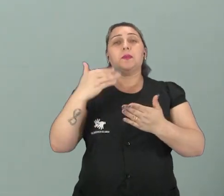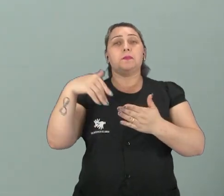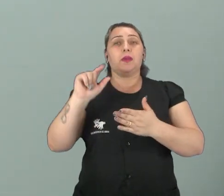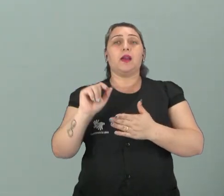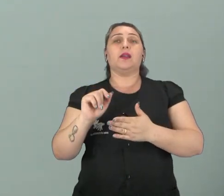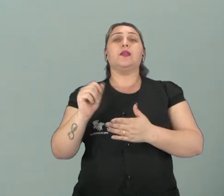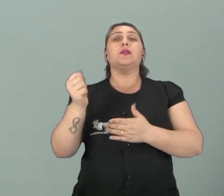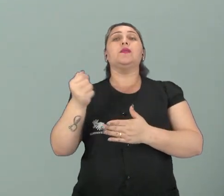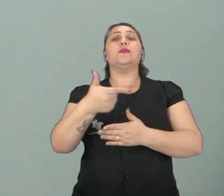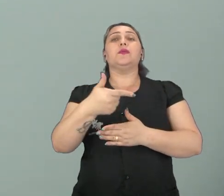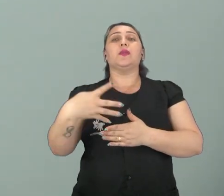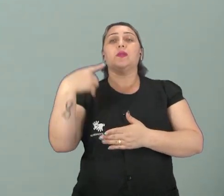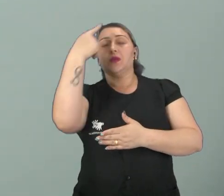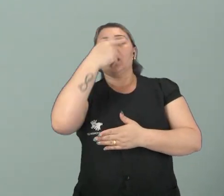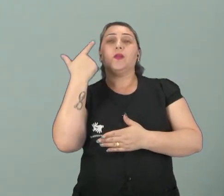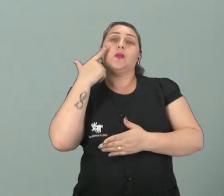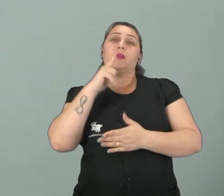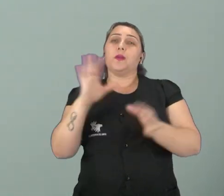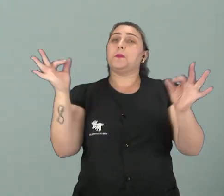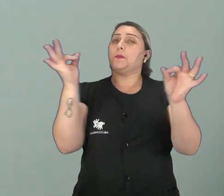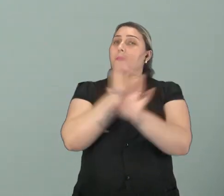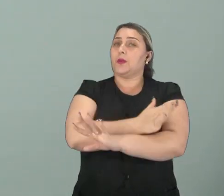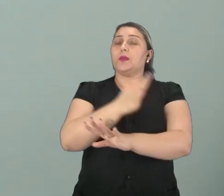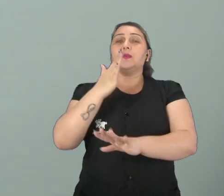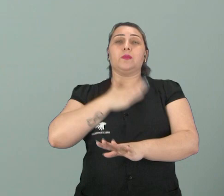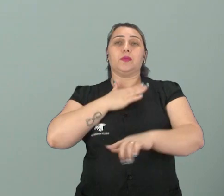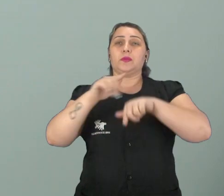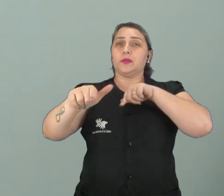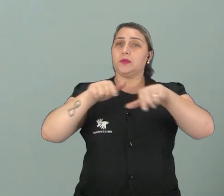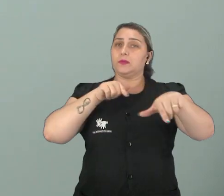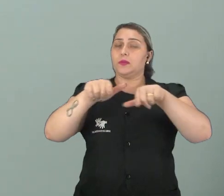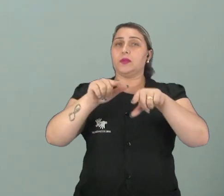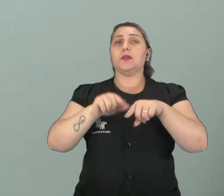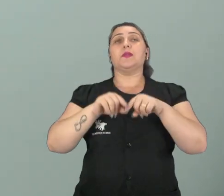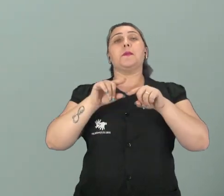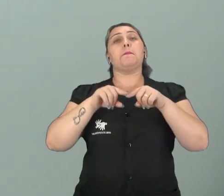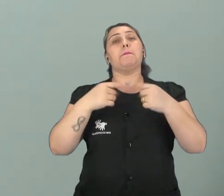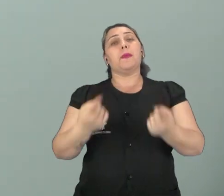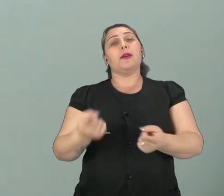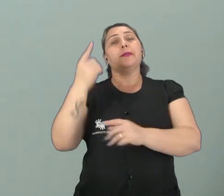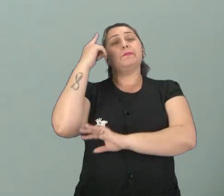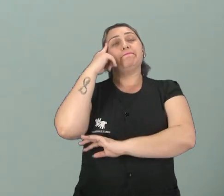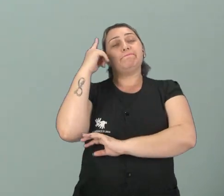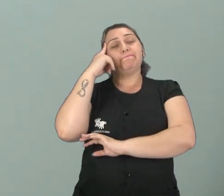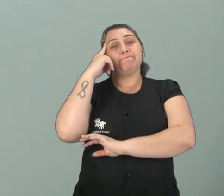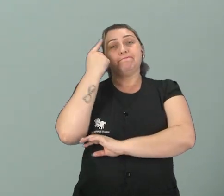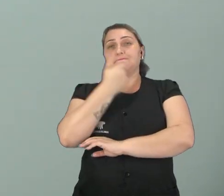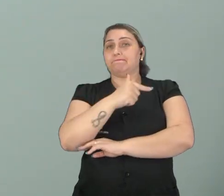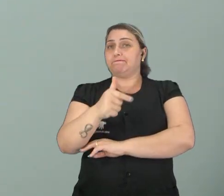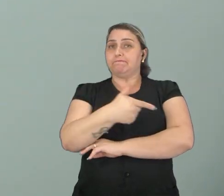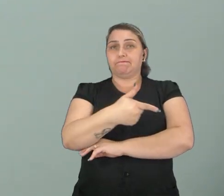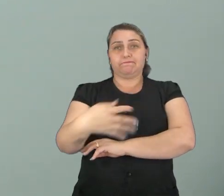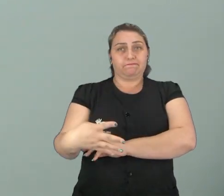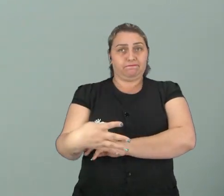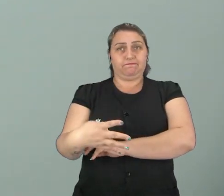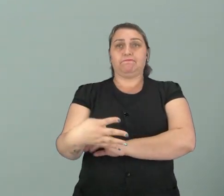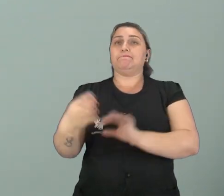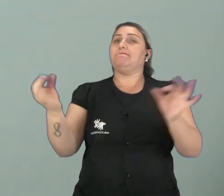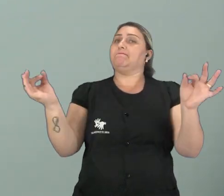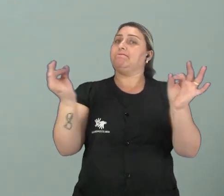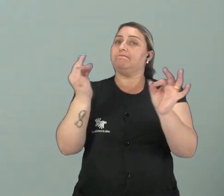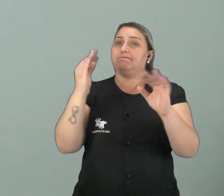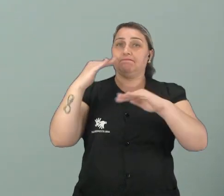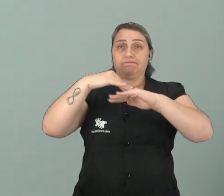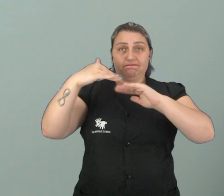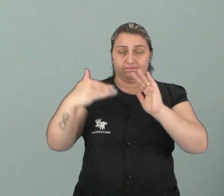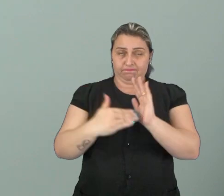do que 24 horas para conseguir cumprir todas as minhas obrigações. Só que se a gente for parar para pensar, a gente nem tem as 24 horas